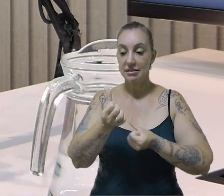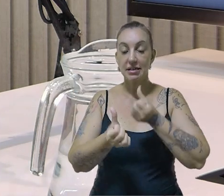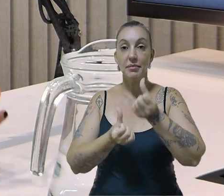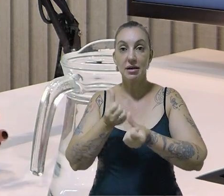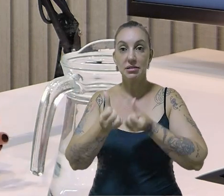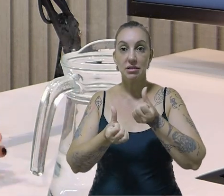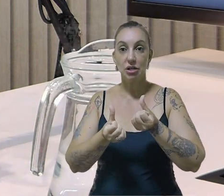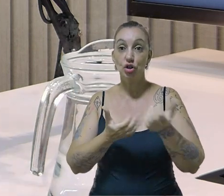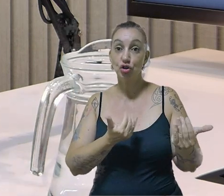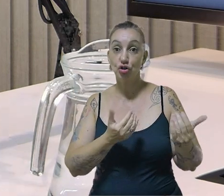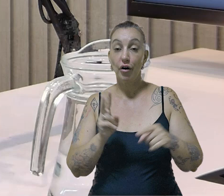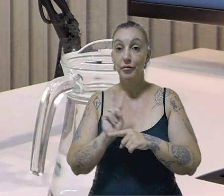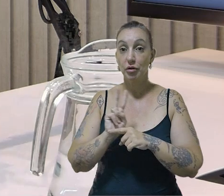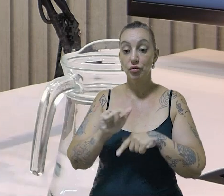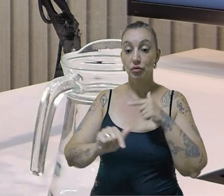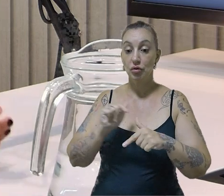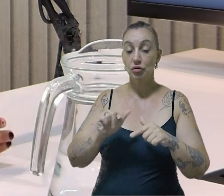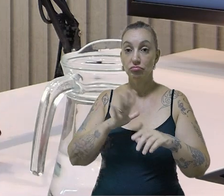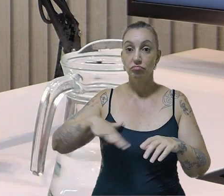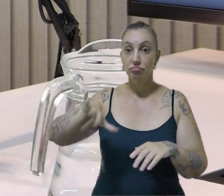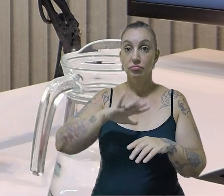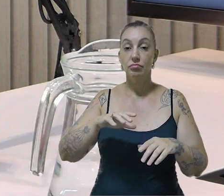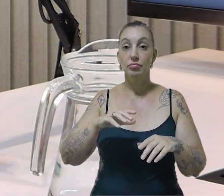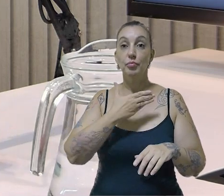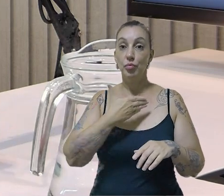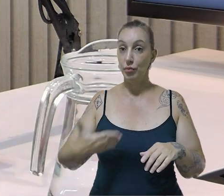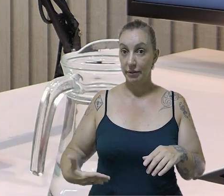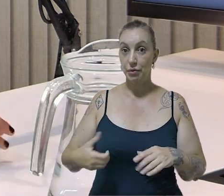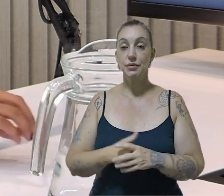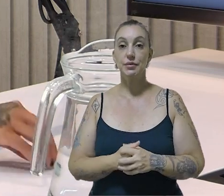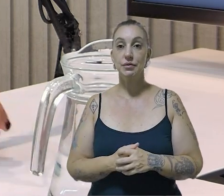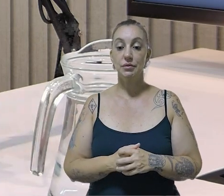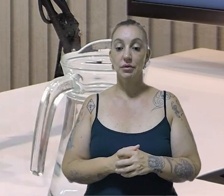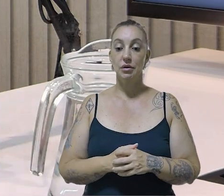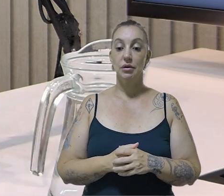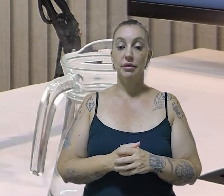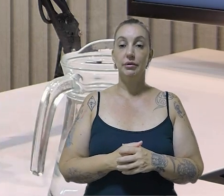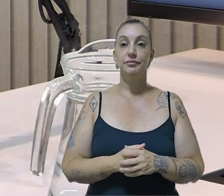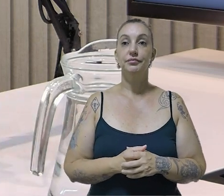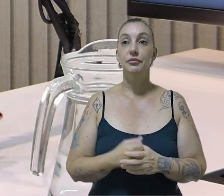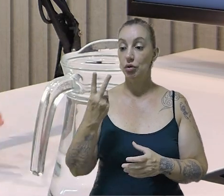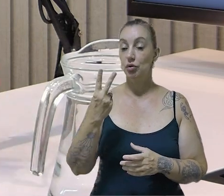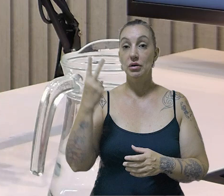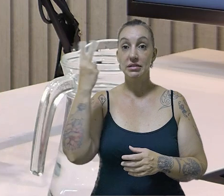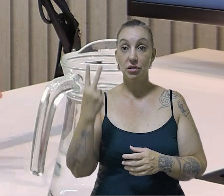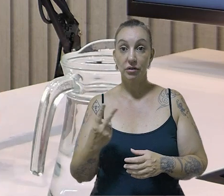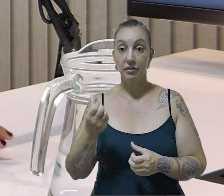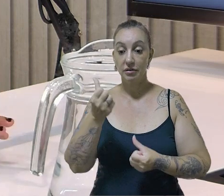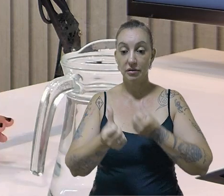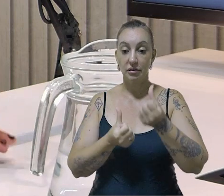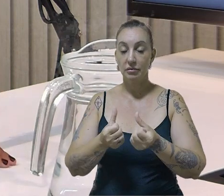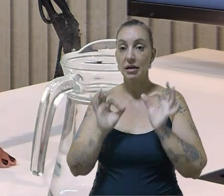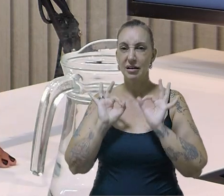assim pros jovens monitores que trabalham nos equipamentos públicos eh e eram duas segundas-feiras assim por semestre era uma